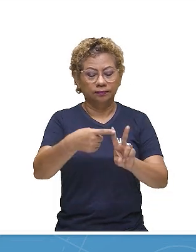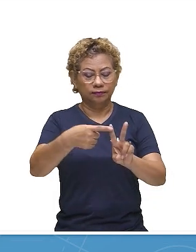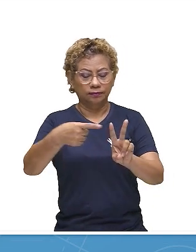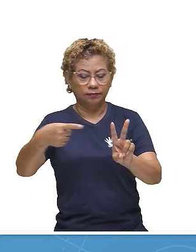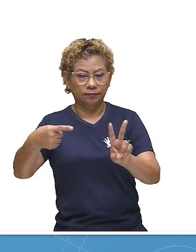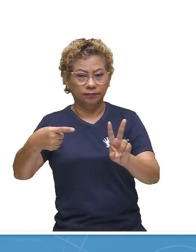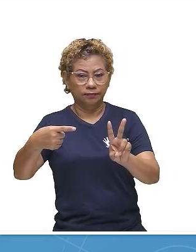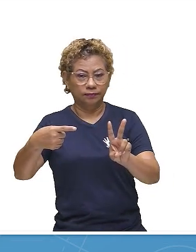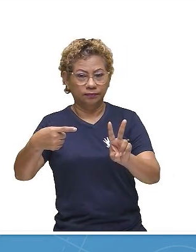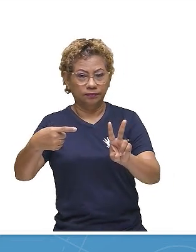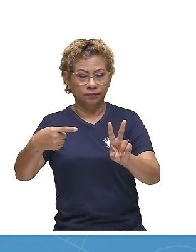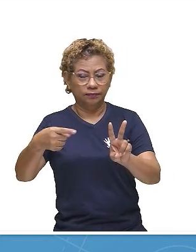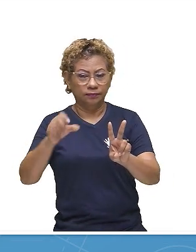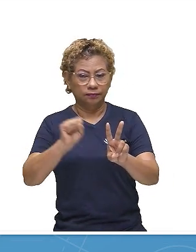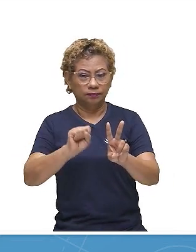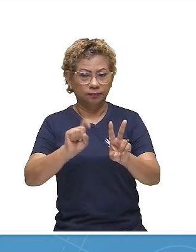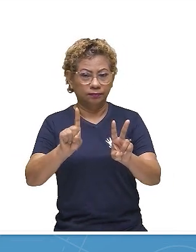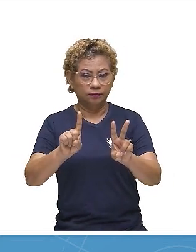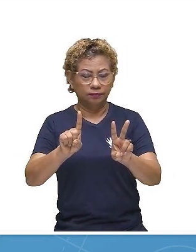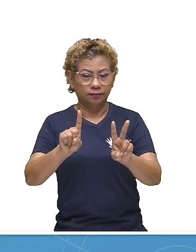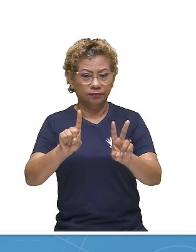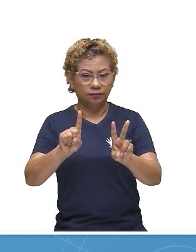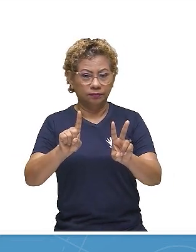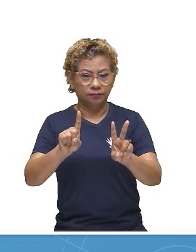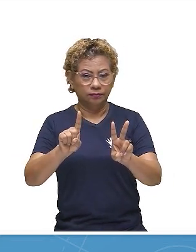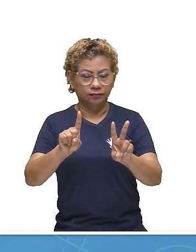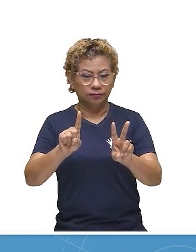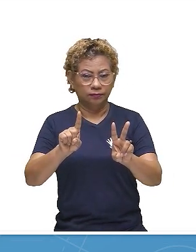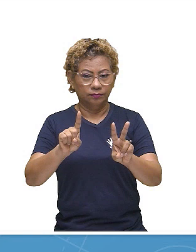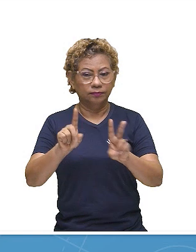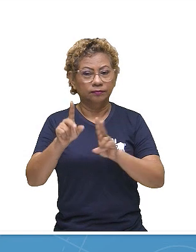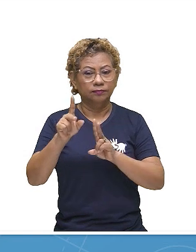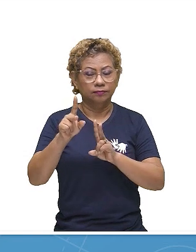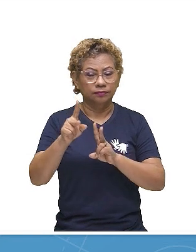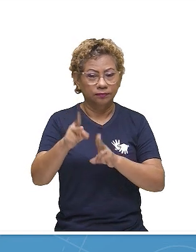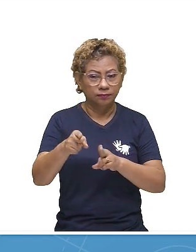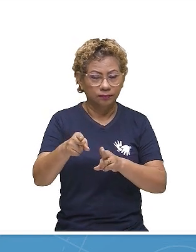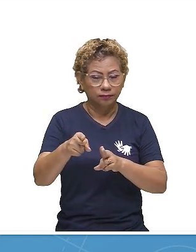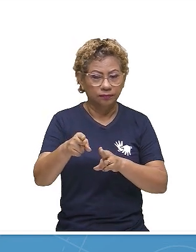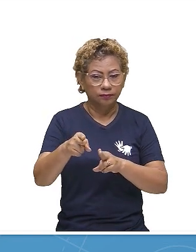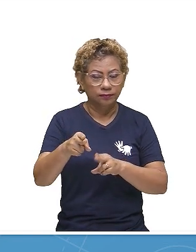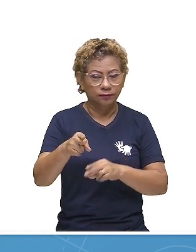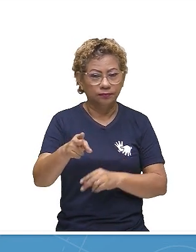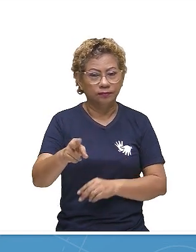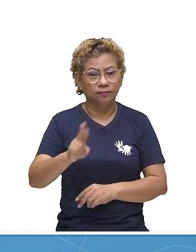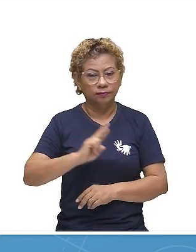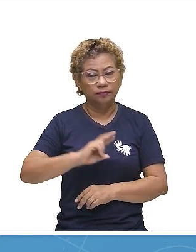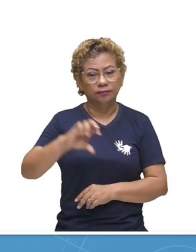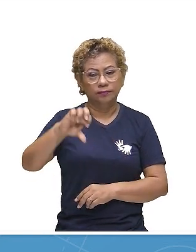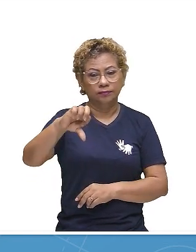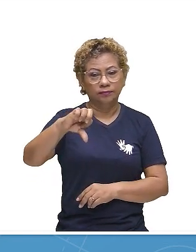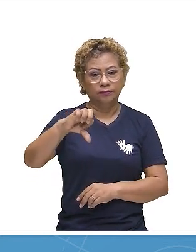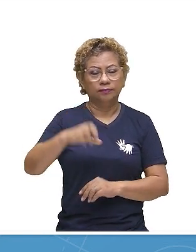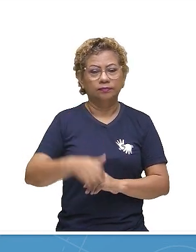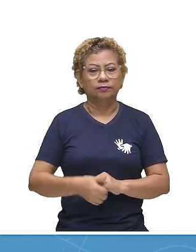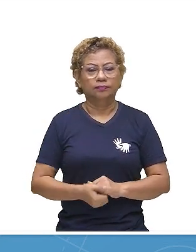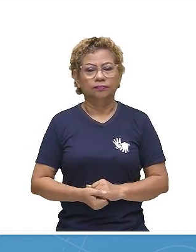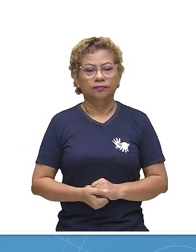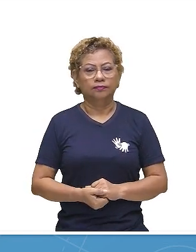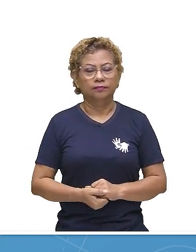E raiz quadrada de 81 nem é 8, nem é 10. É quanto? Isso mesmo, todo mundo acertou, é